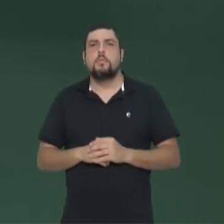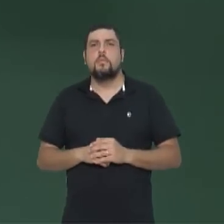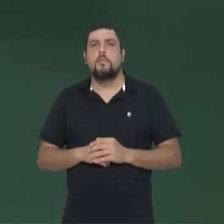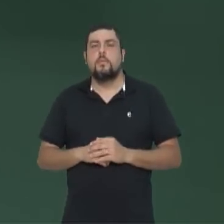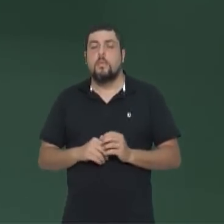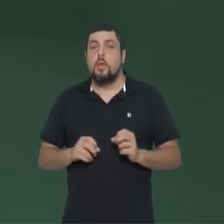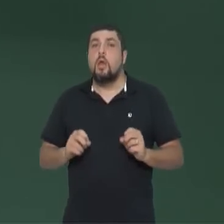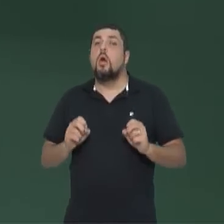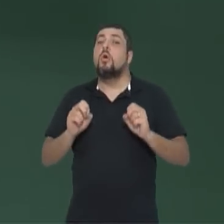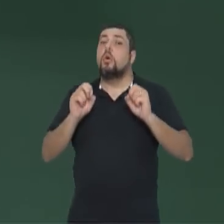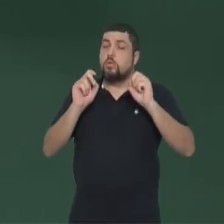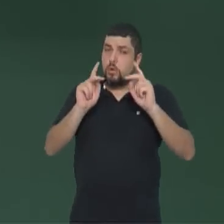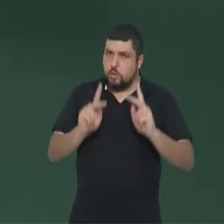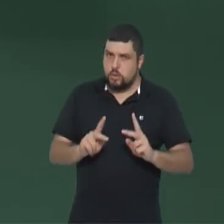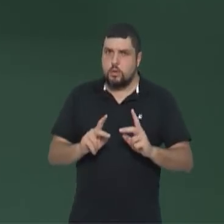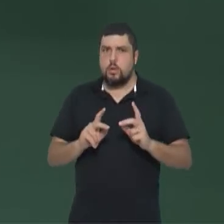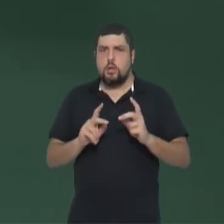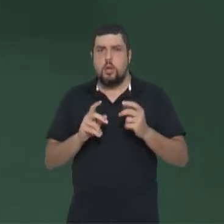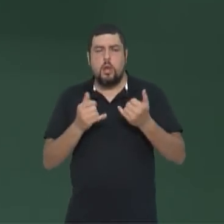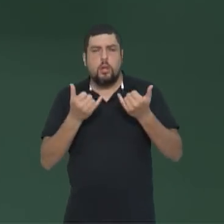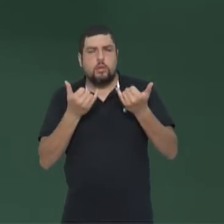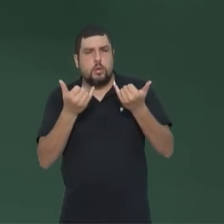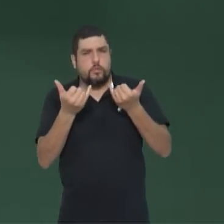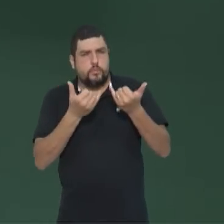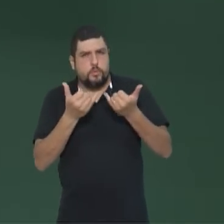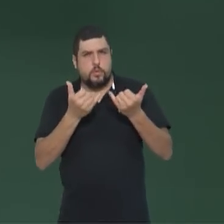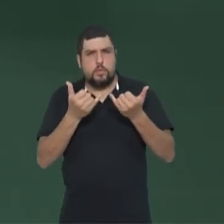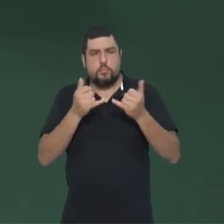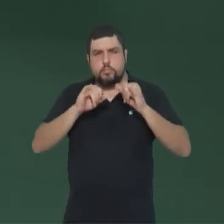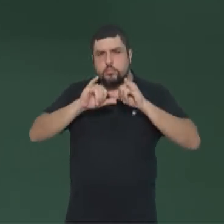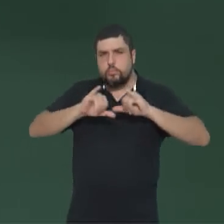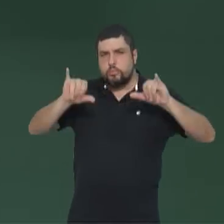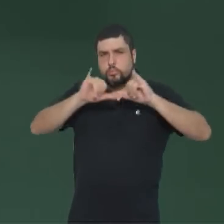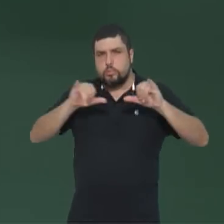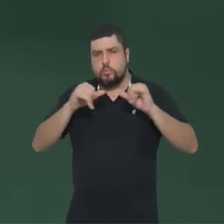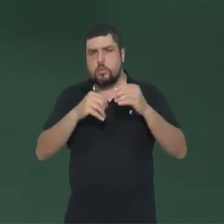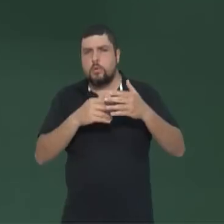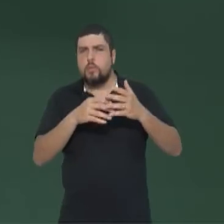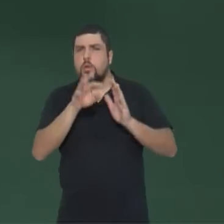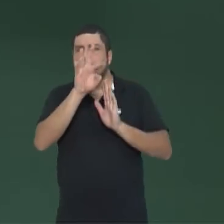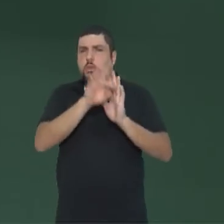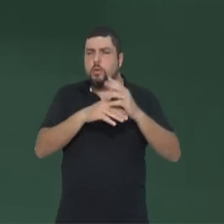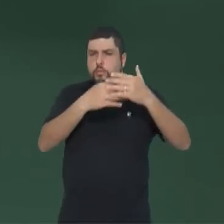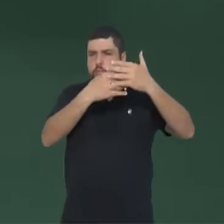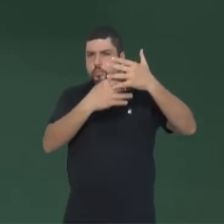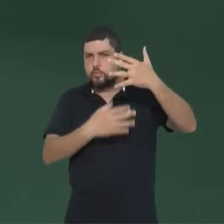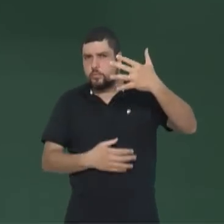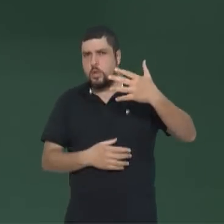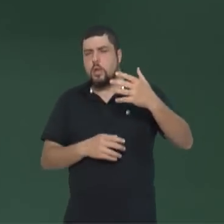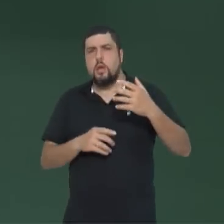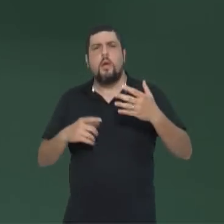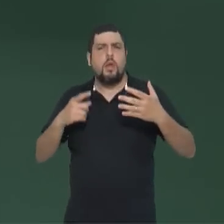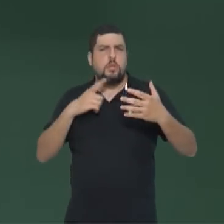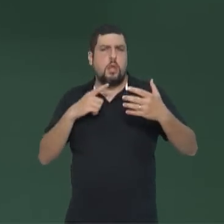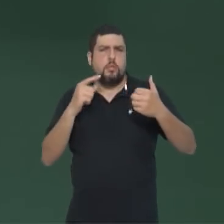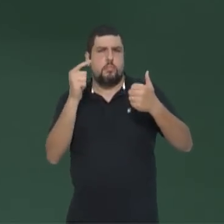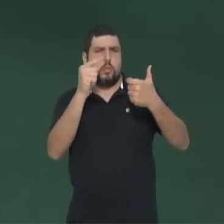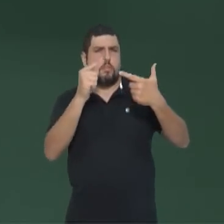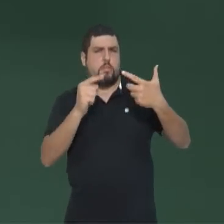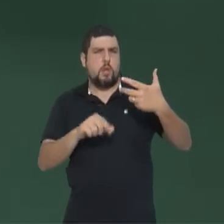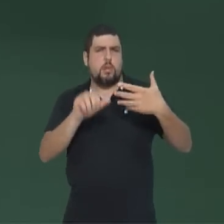na notícia, não tenha essas outras coisas, né? Mas não é o foco, não é a